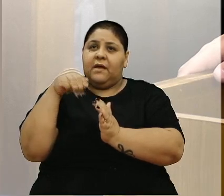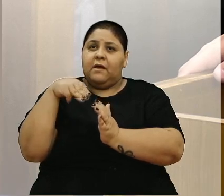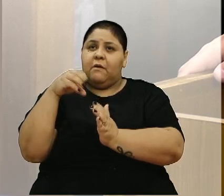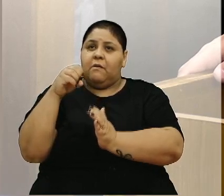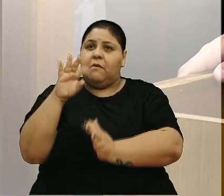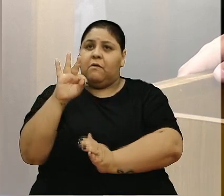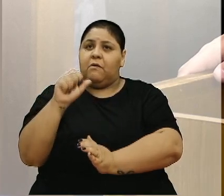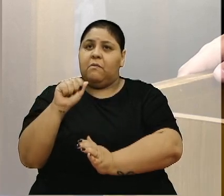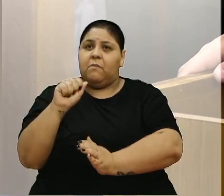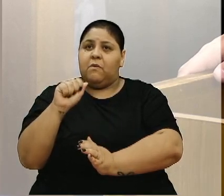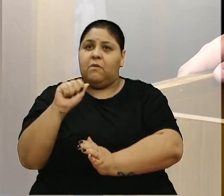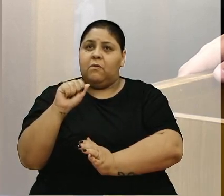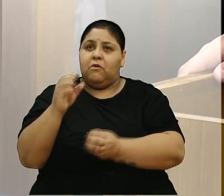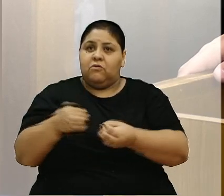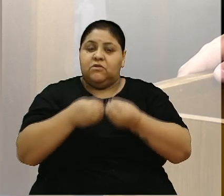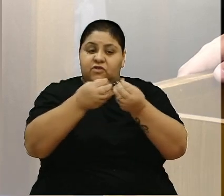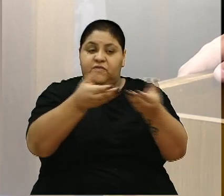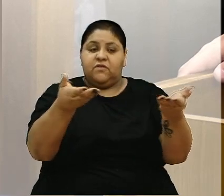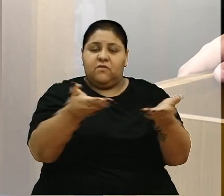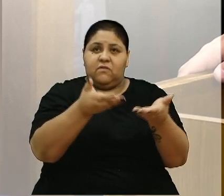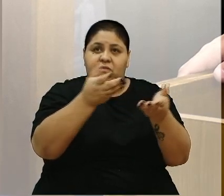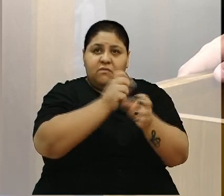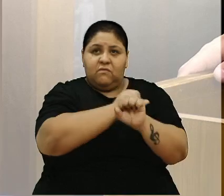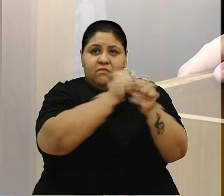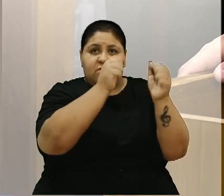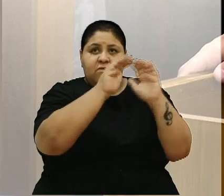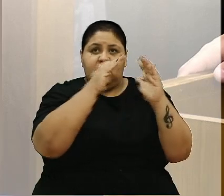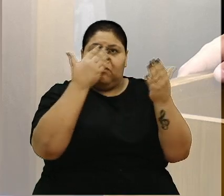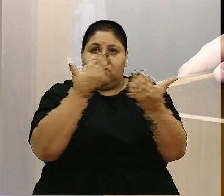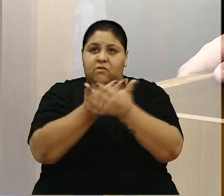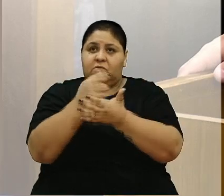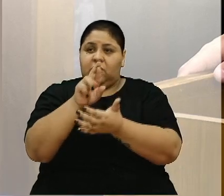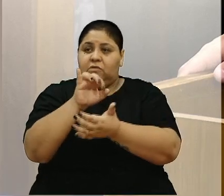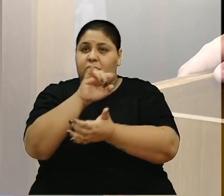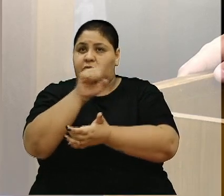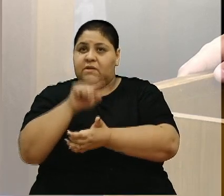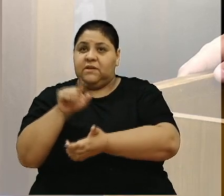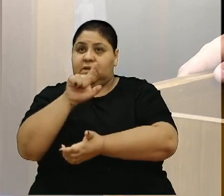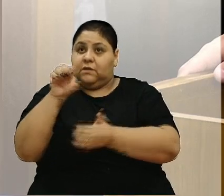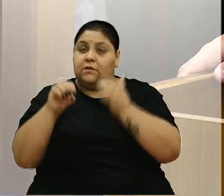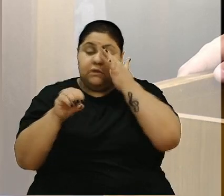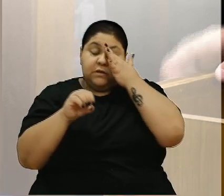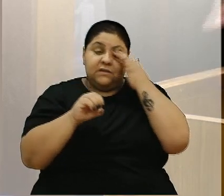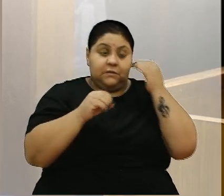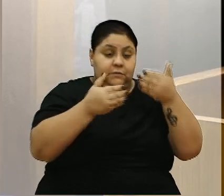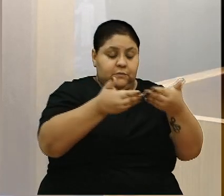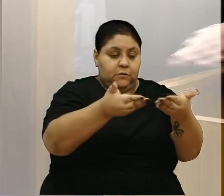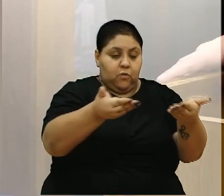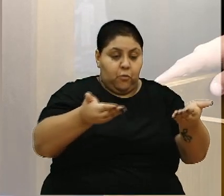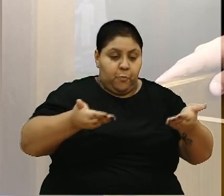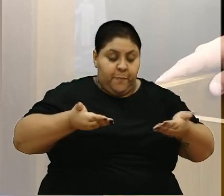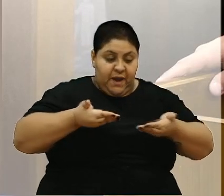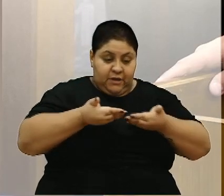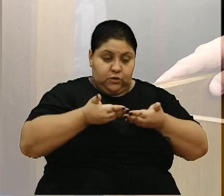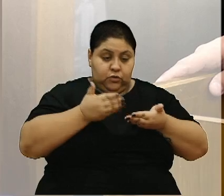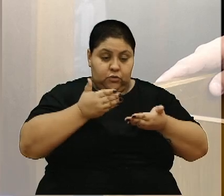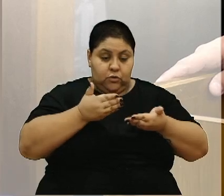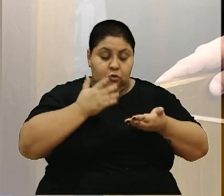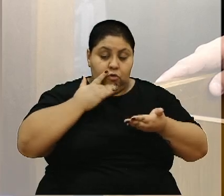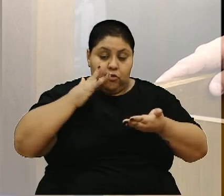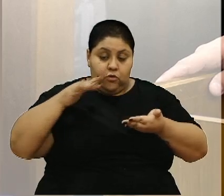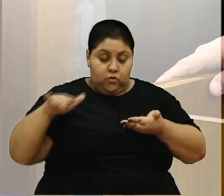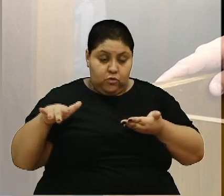É o que foi servido agora pela manhã numa escola lá da região do Desvio Risso. Um prato para uma criança dos